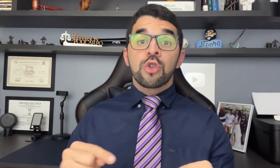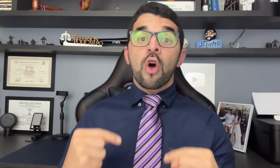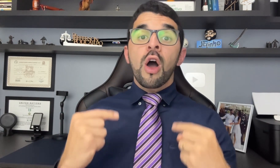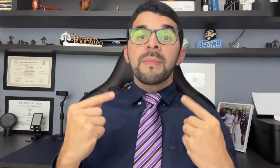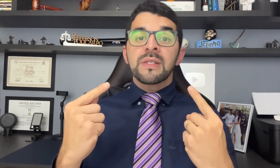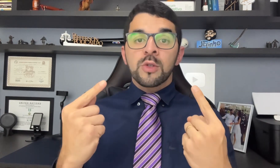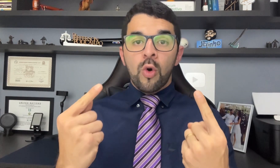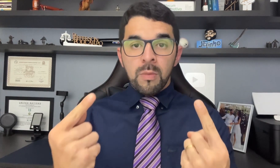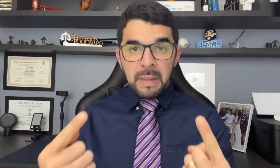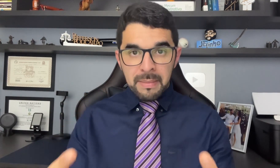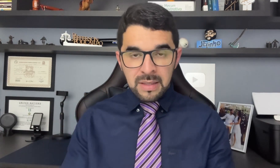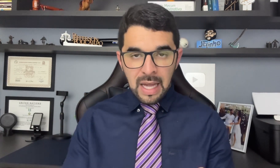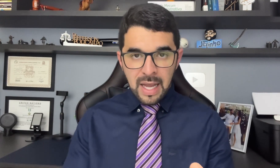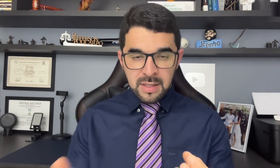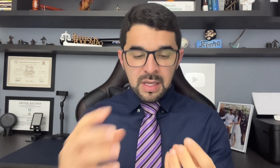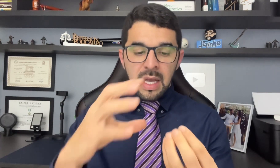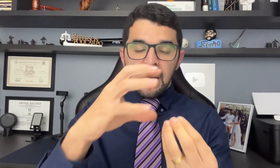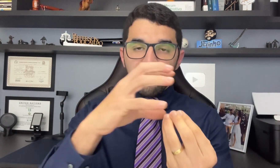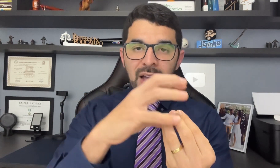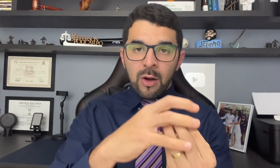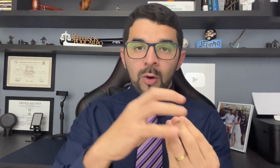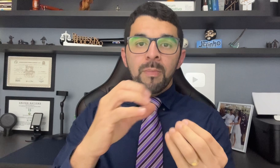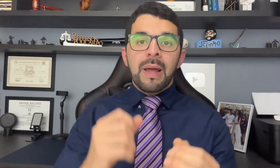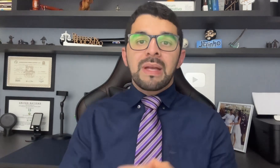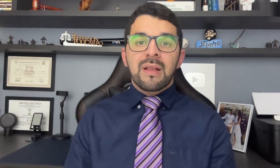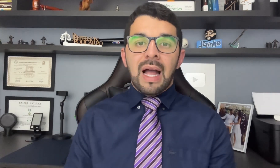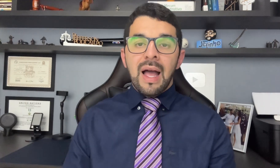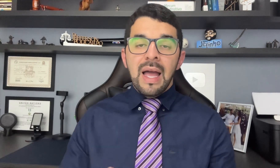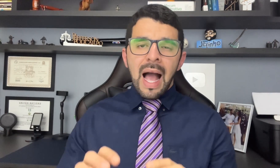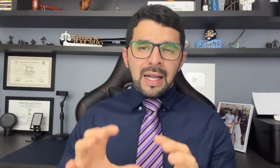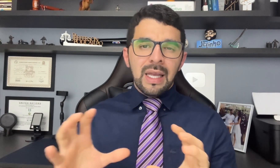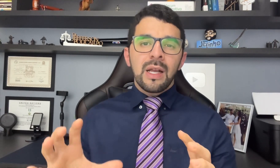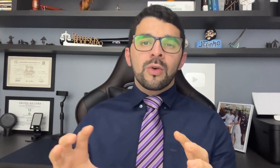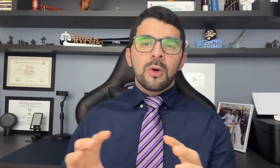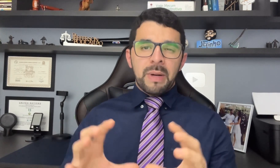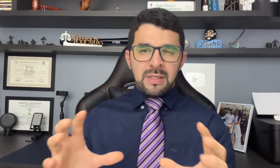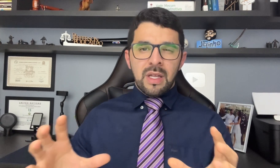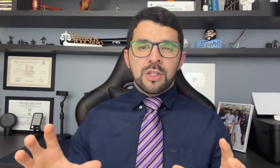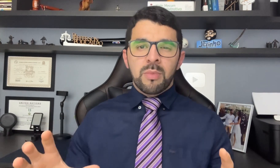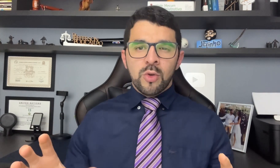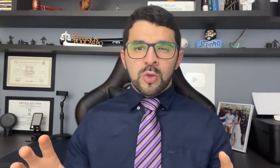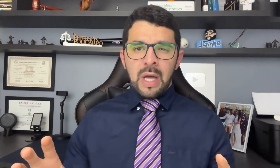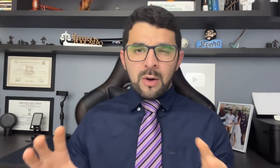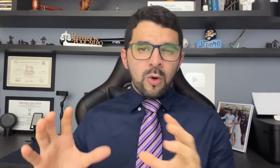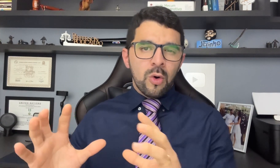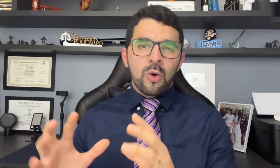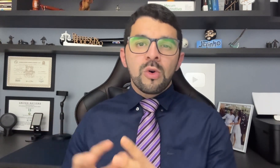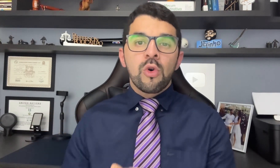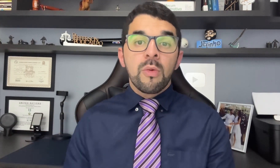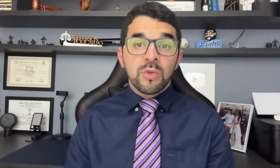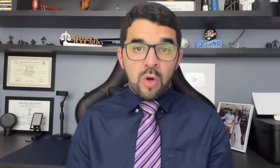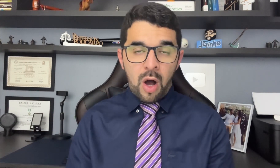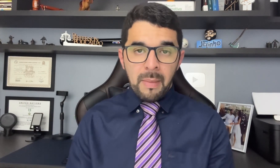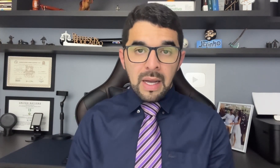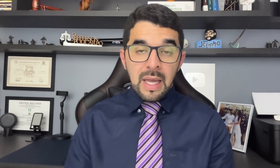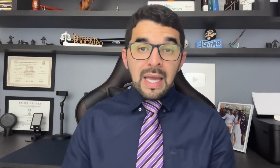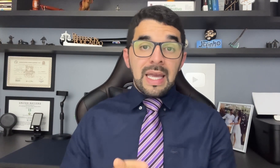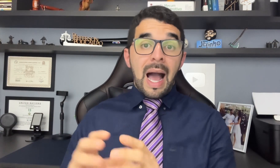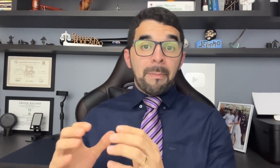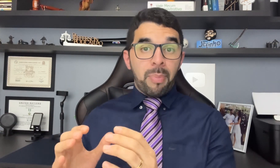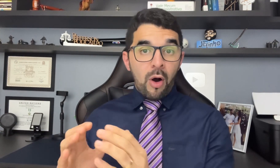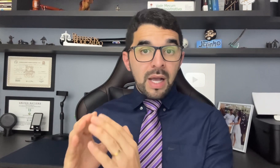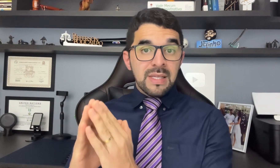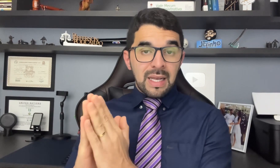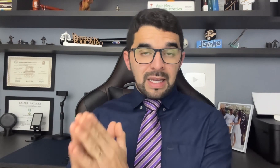liberar as normas complementares, que vai complementar aquilo que o presidente Bolsonaro colocou como norma.